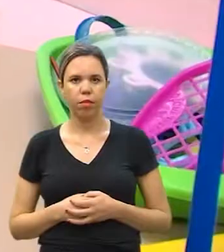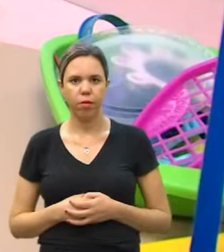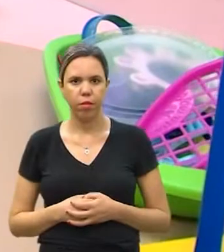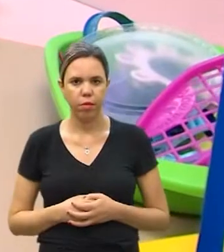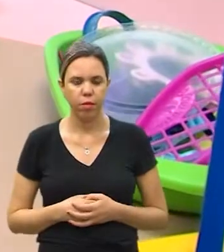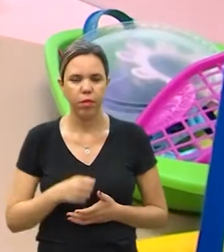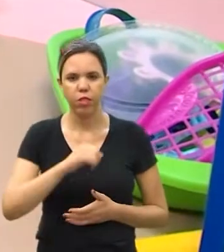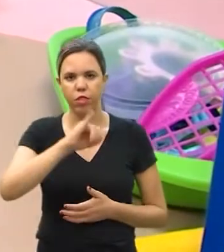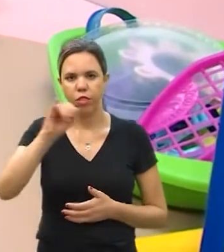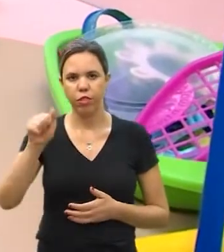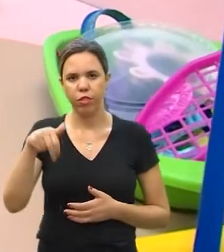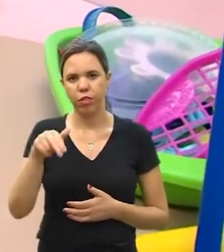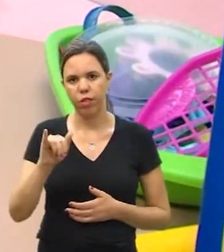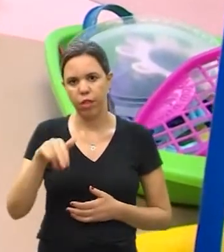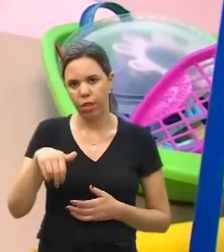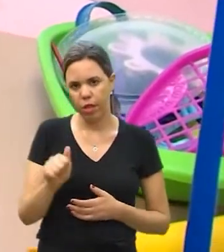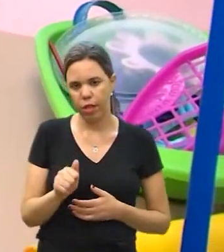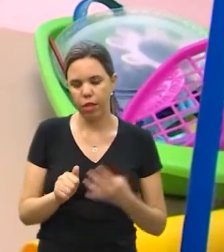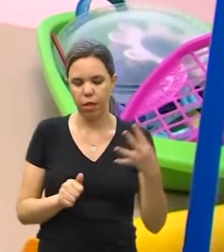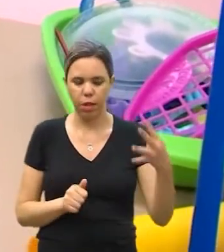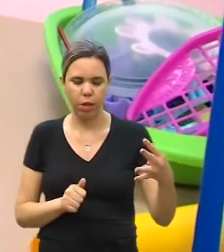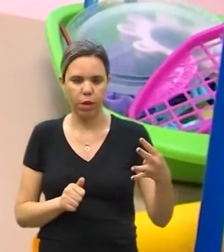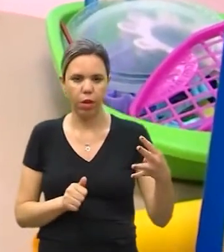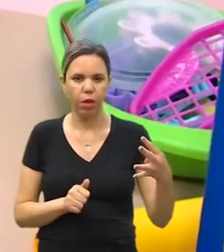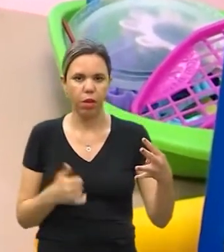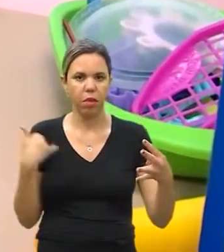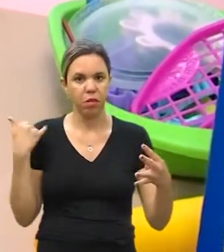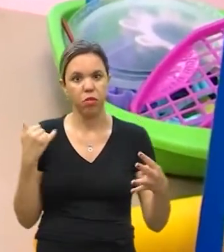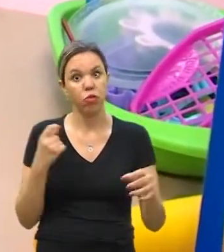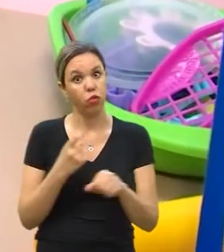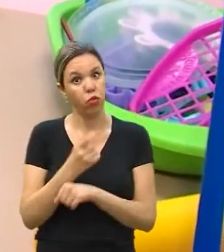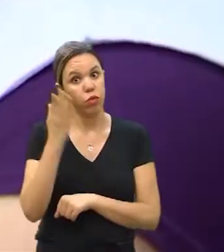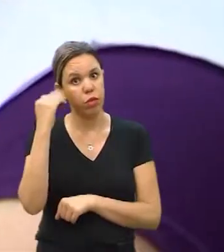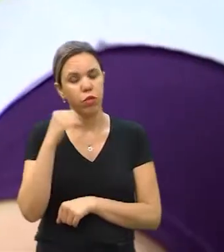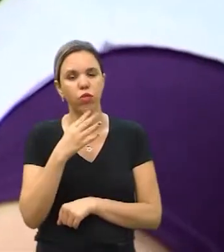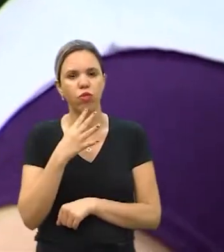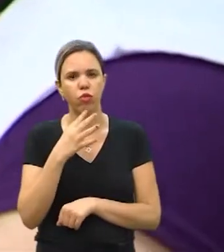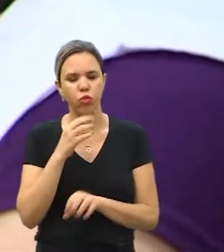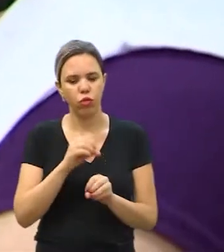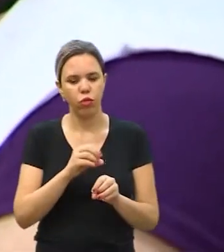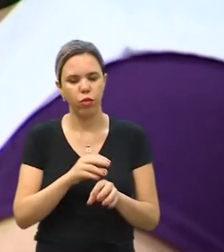É com a Janaína que a pequena de 4 anos descobre o mundo da educação.